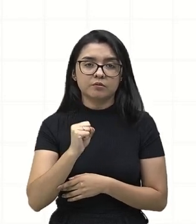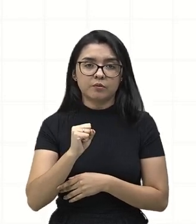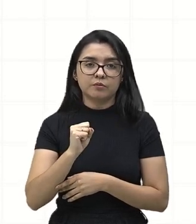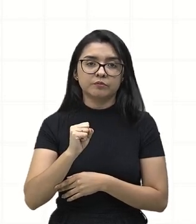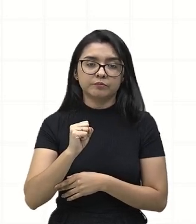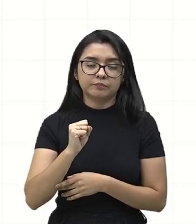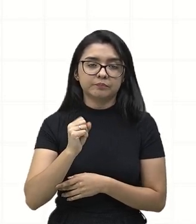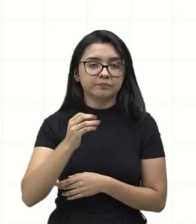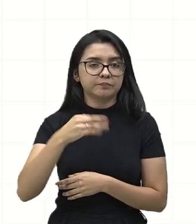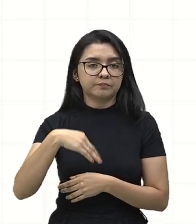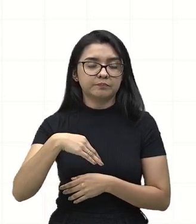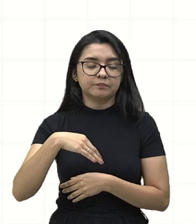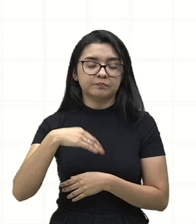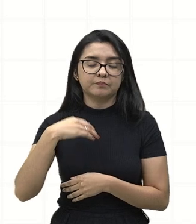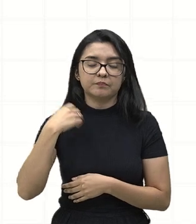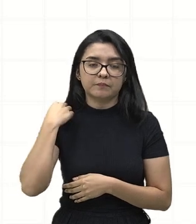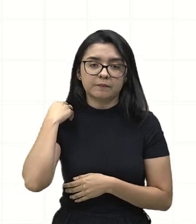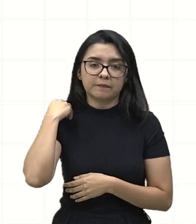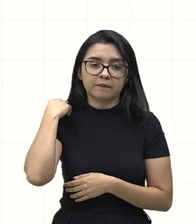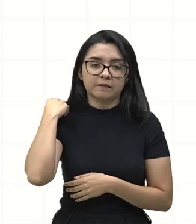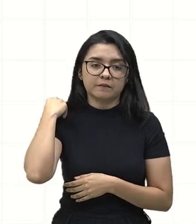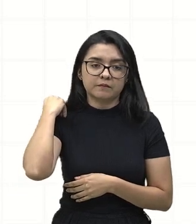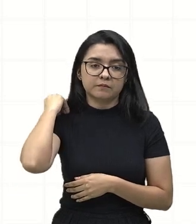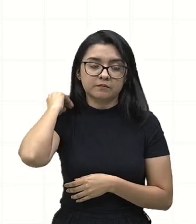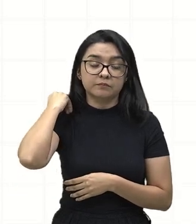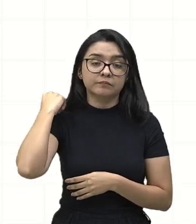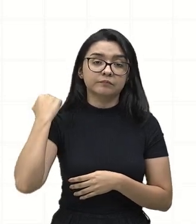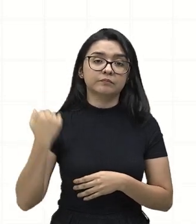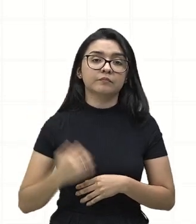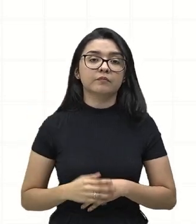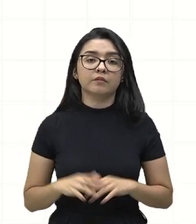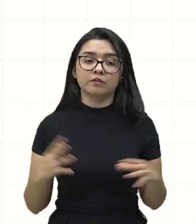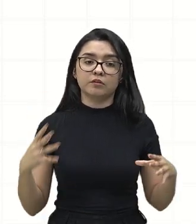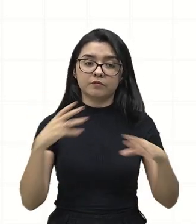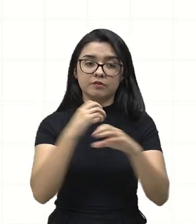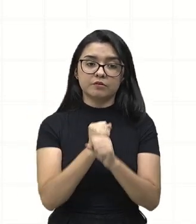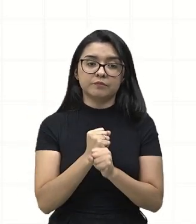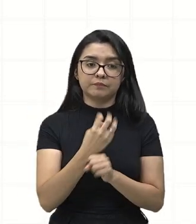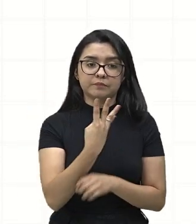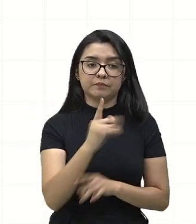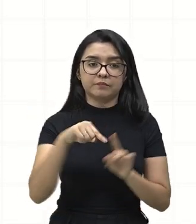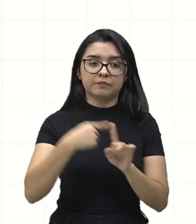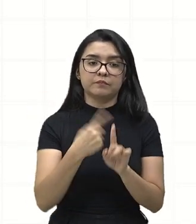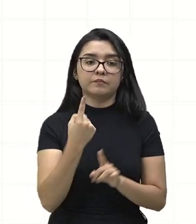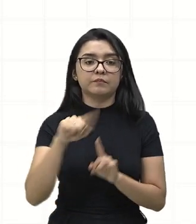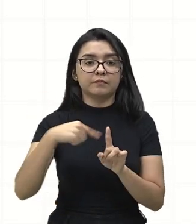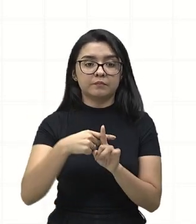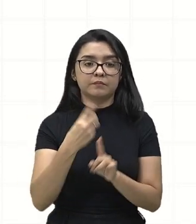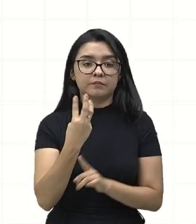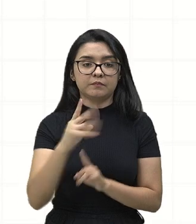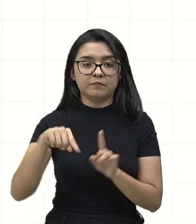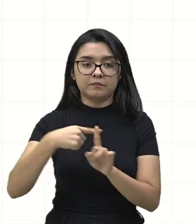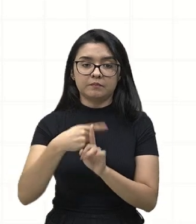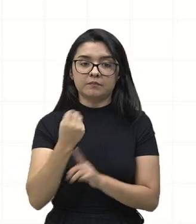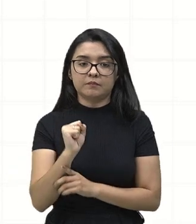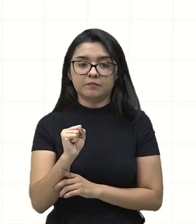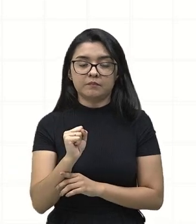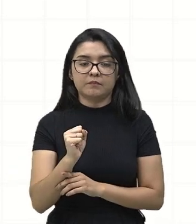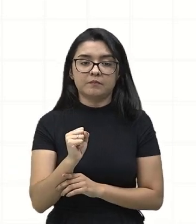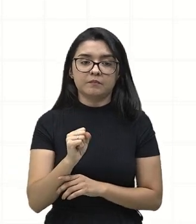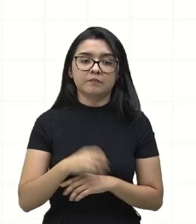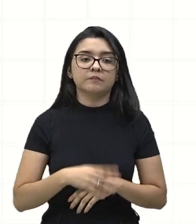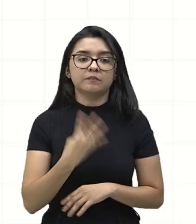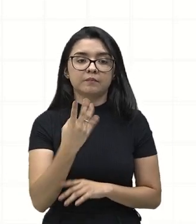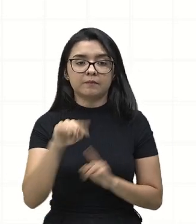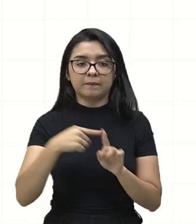e o 8. Então, a gente vai somar esses valores aqui, ó. 4 mais 1 mais 3 mais 8, 4 com